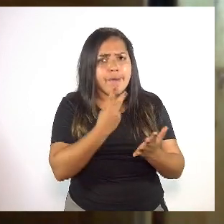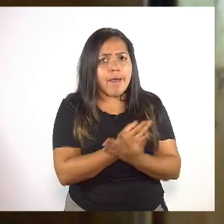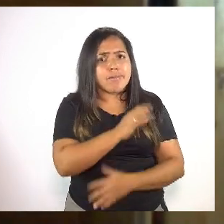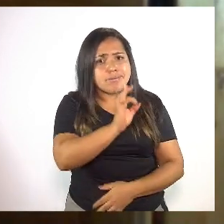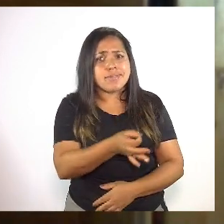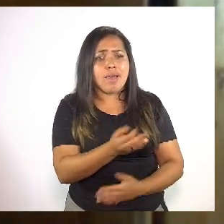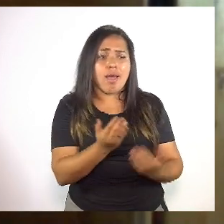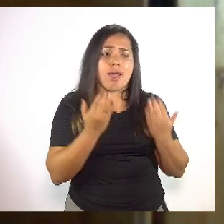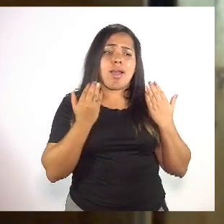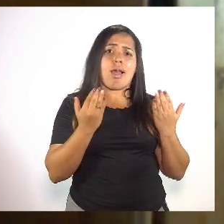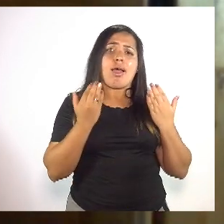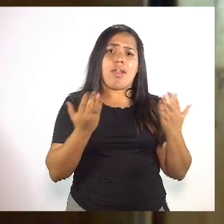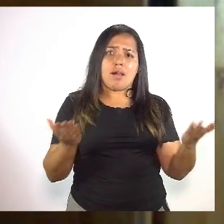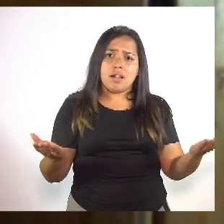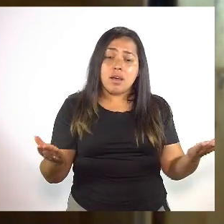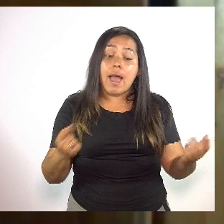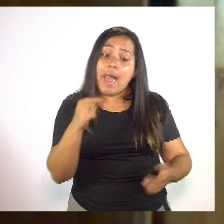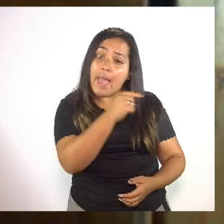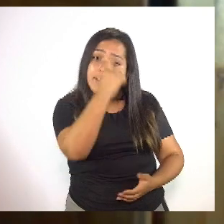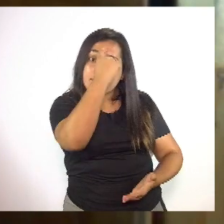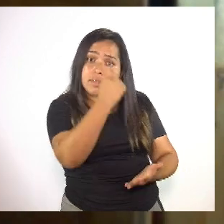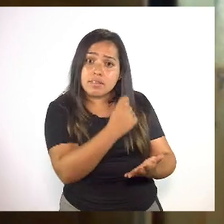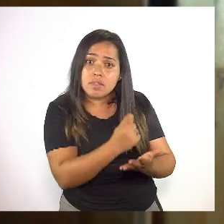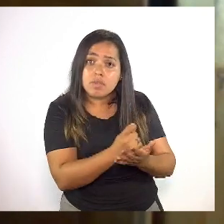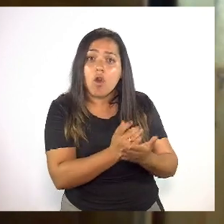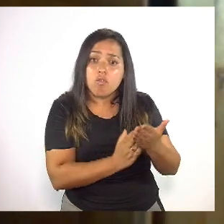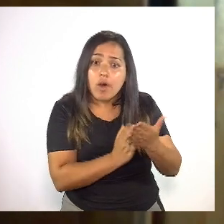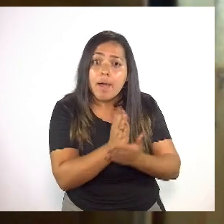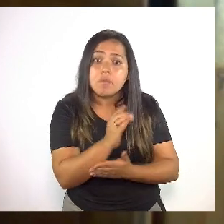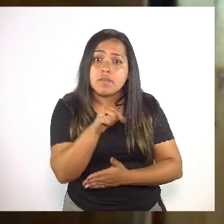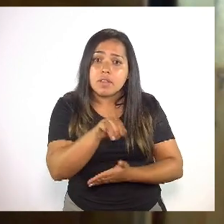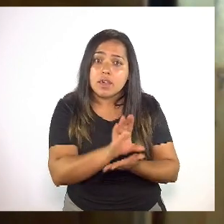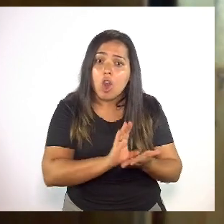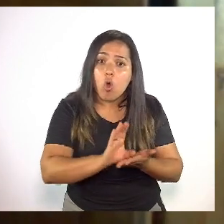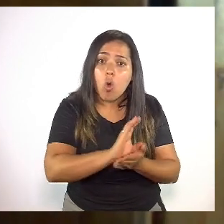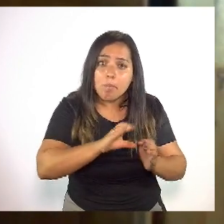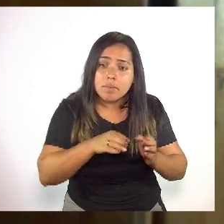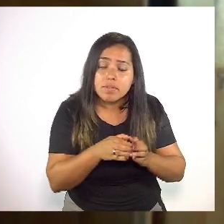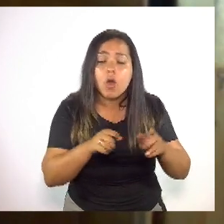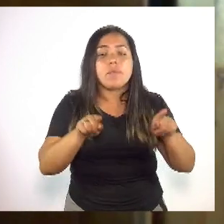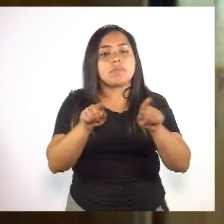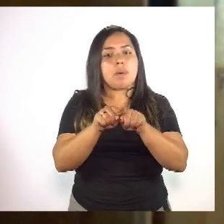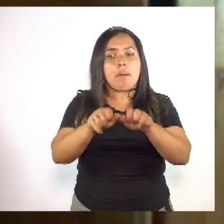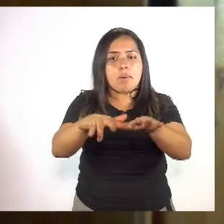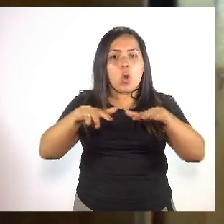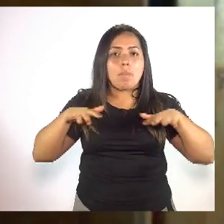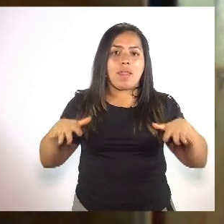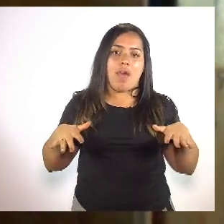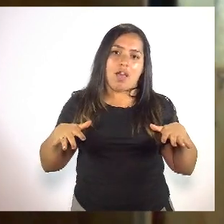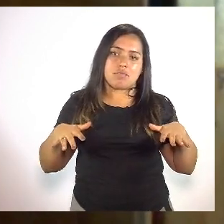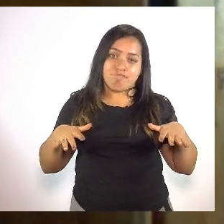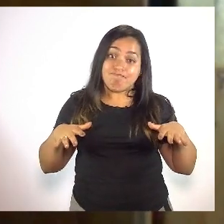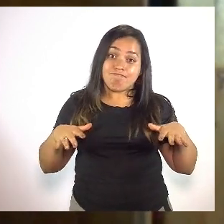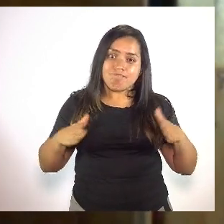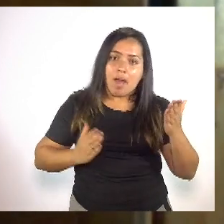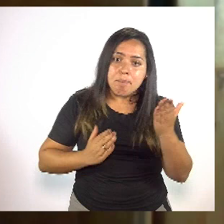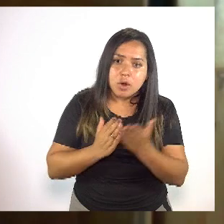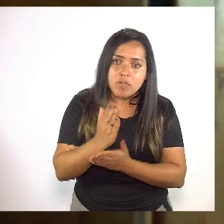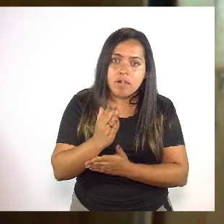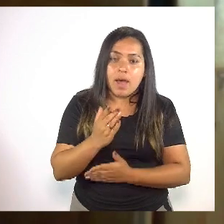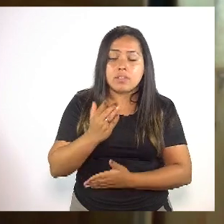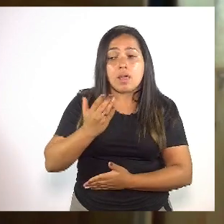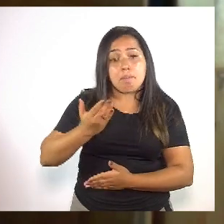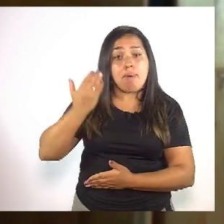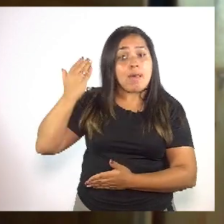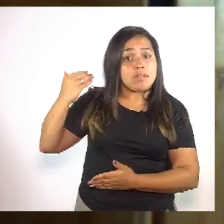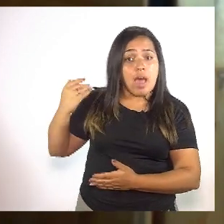E essa decisão foi aprovada pela comissão e aprovada pelo plenário. E não o fiz à